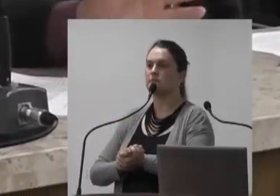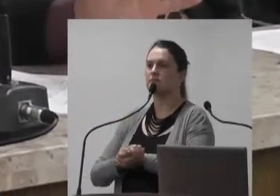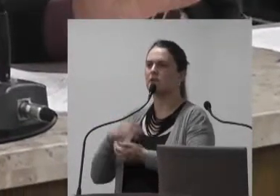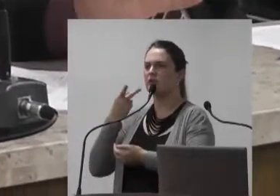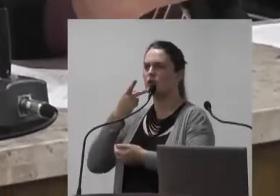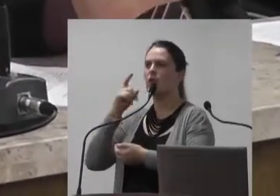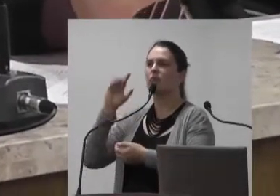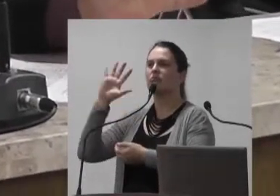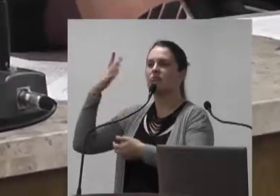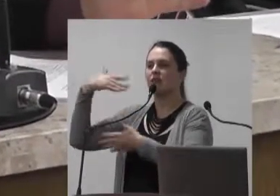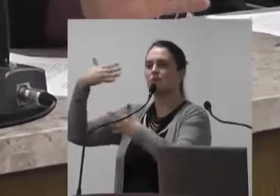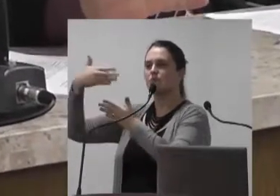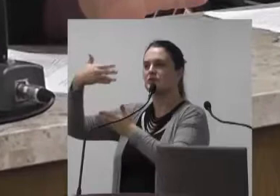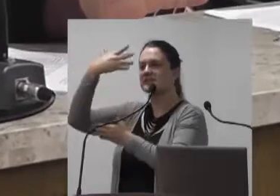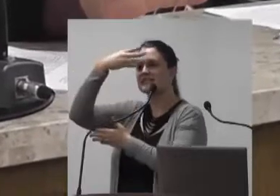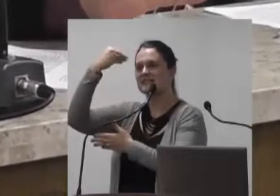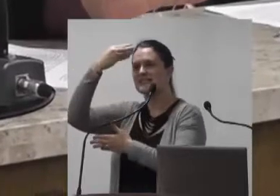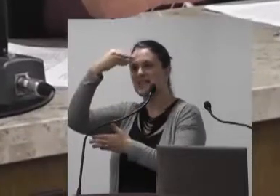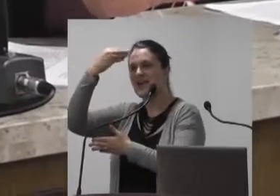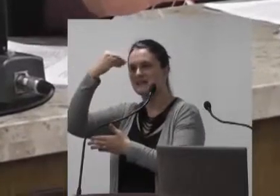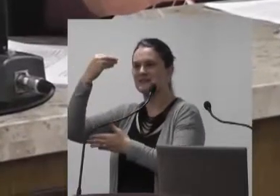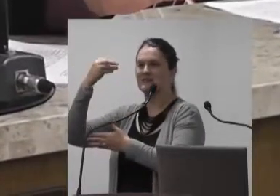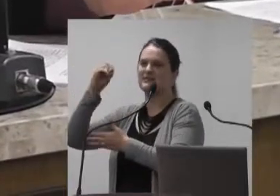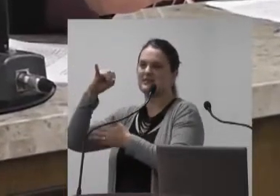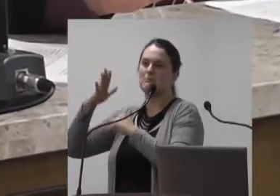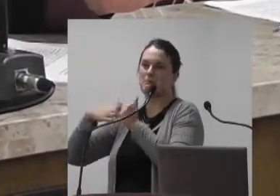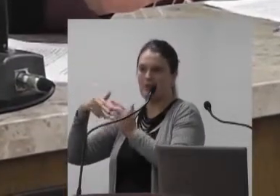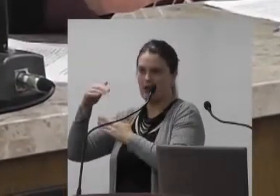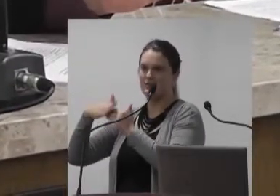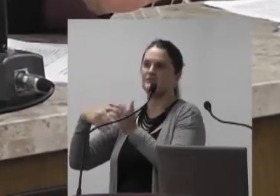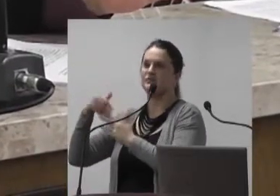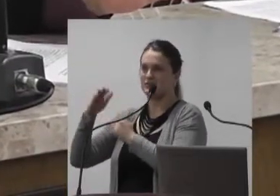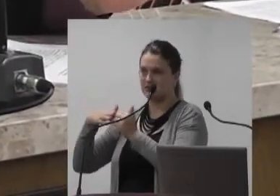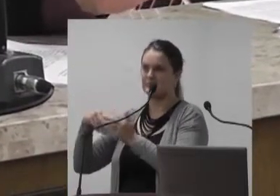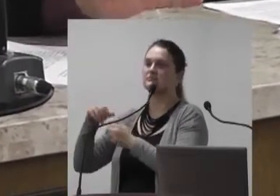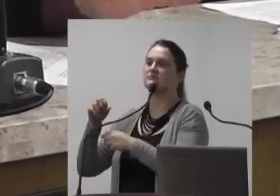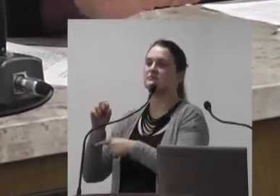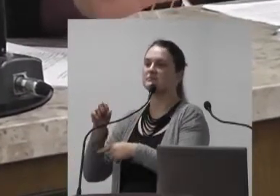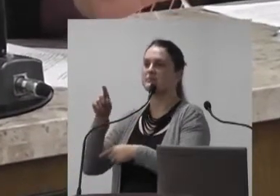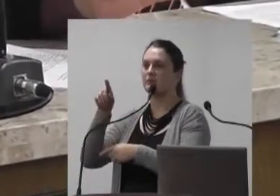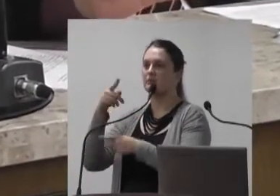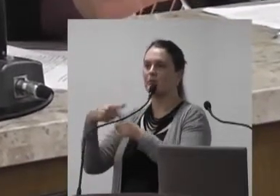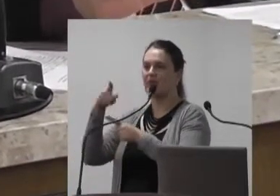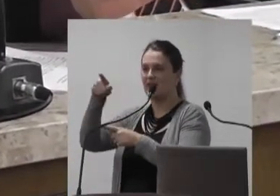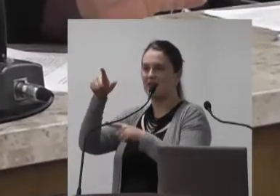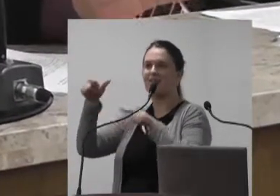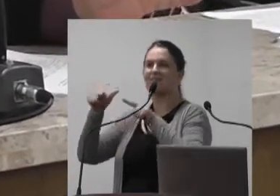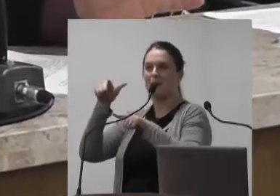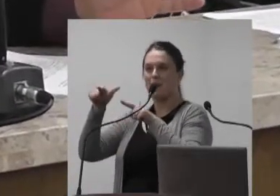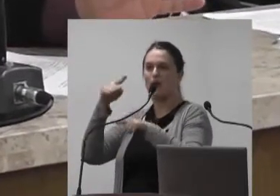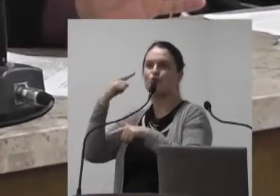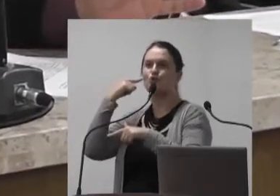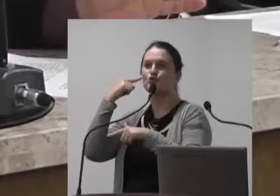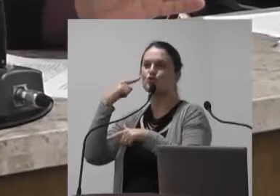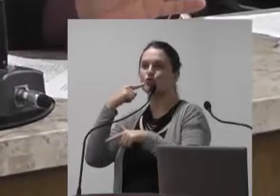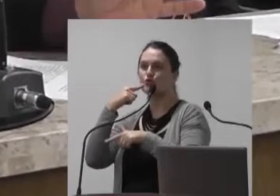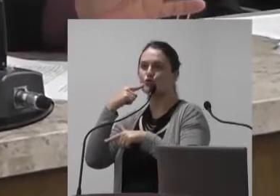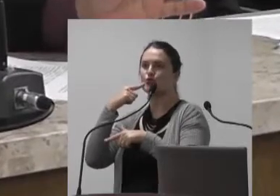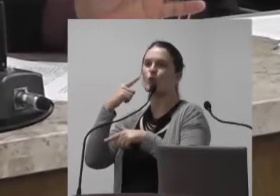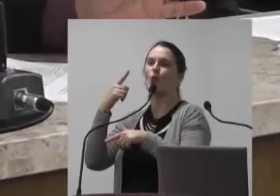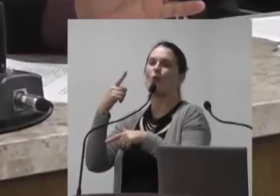Isso aí, com o tempo, você esquece se você não praticar, né? Então, na realidade, eu trabalhei com surdos e